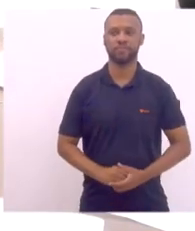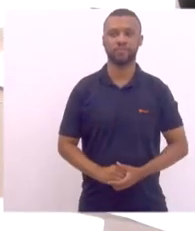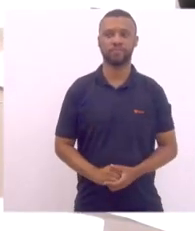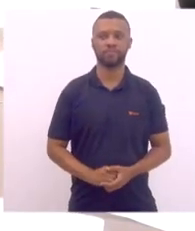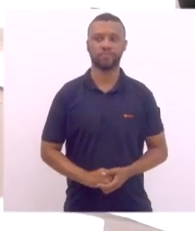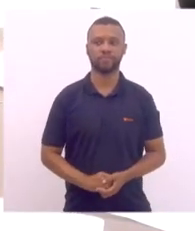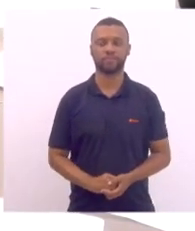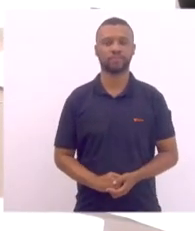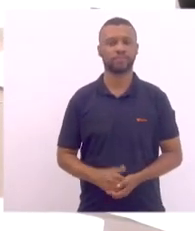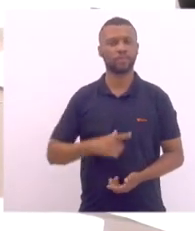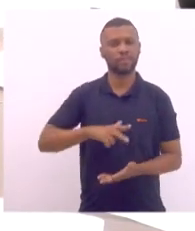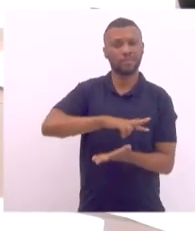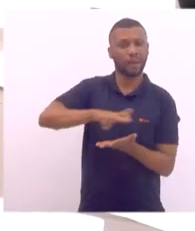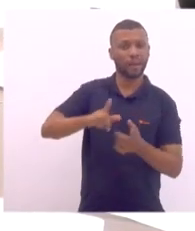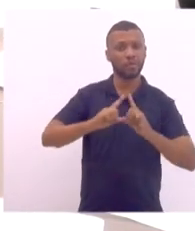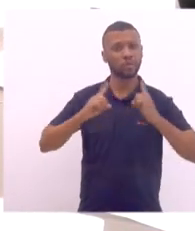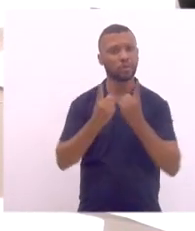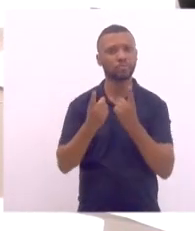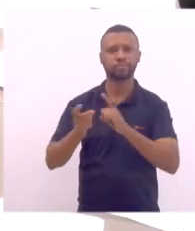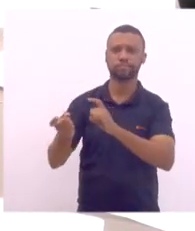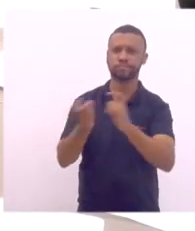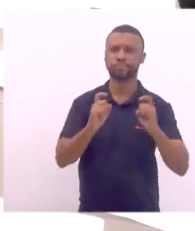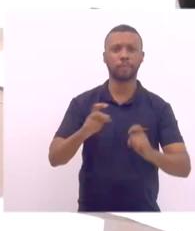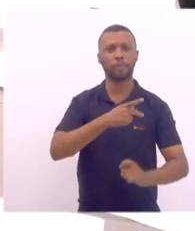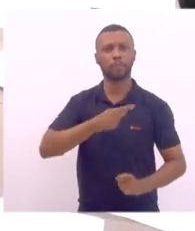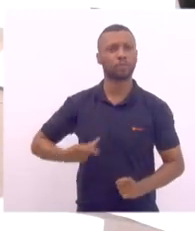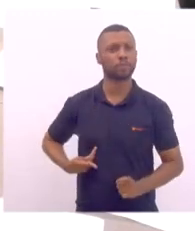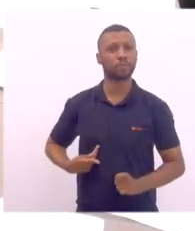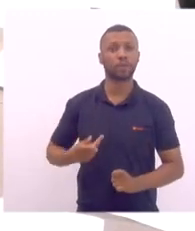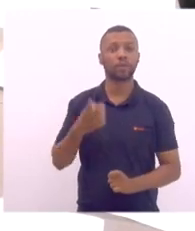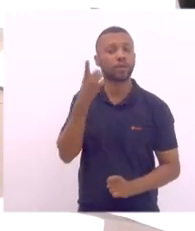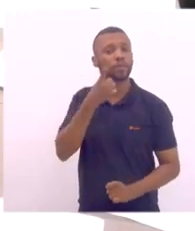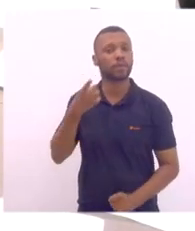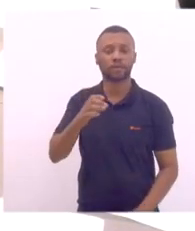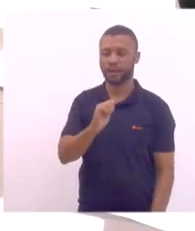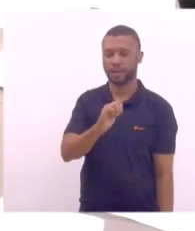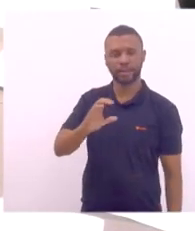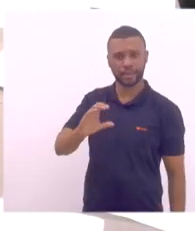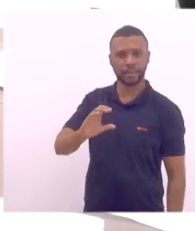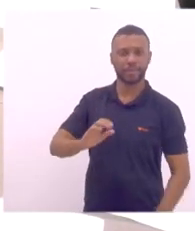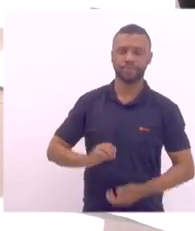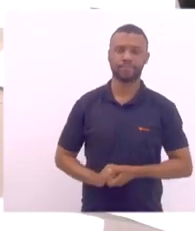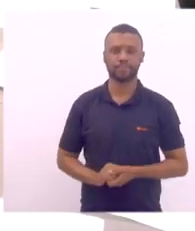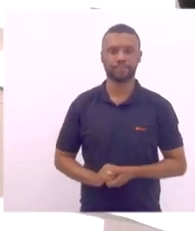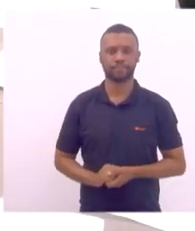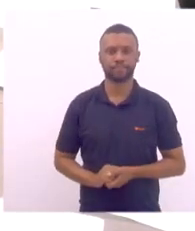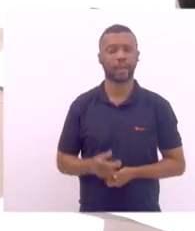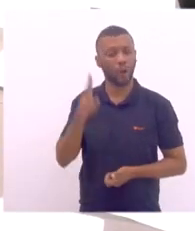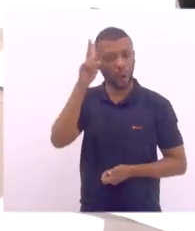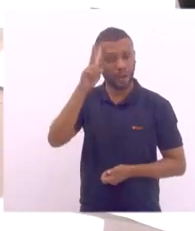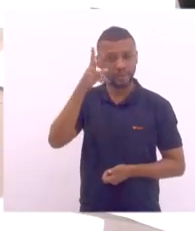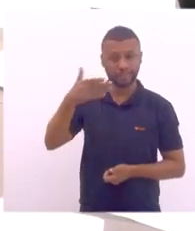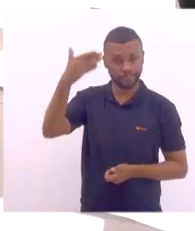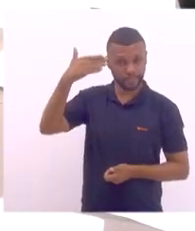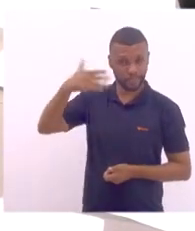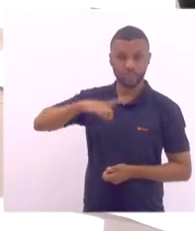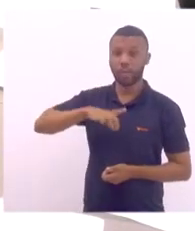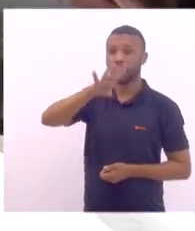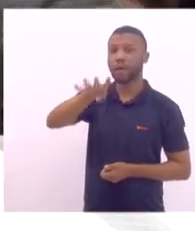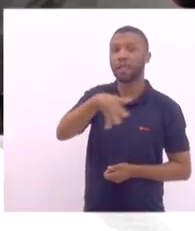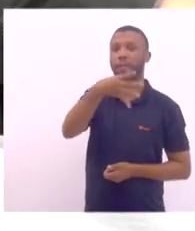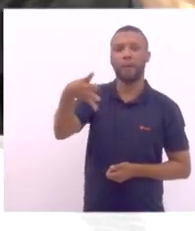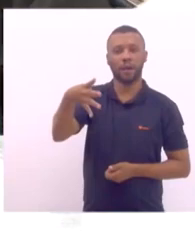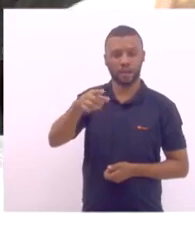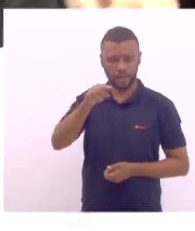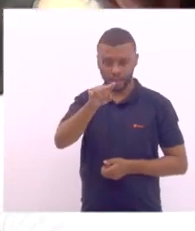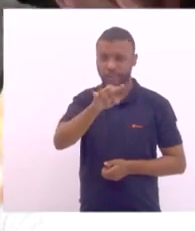André Siciliano, e havia uma tabela, essa que vai